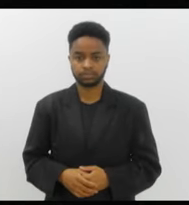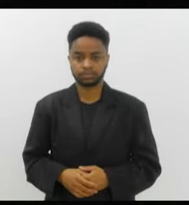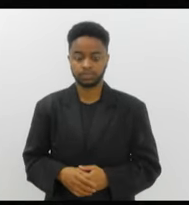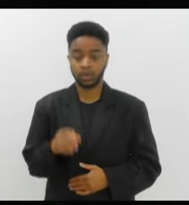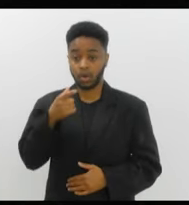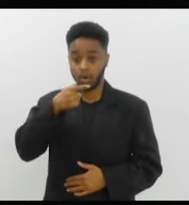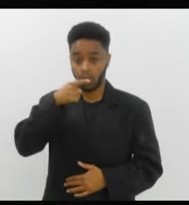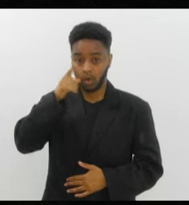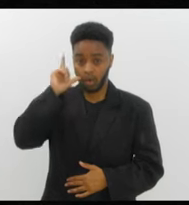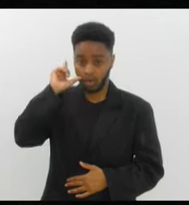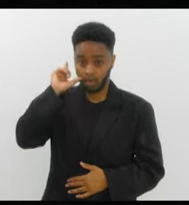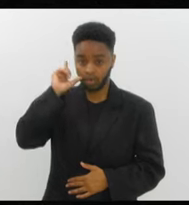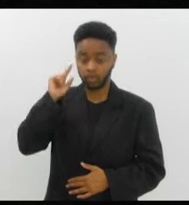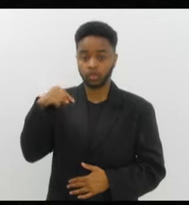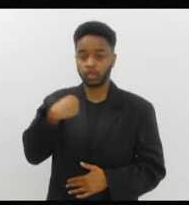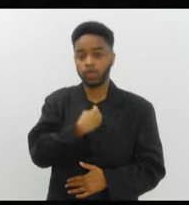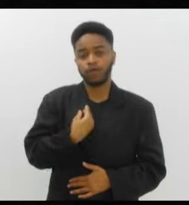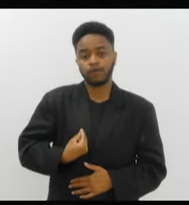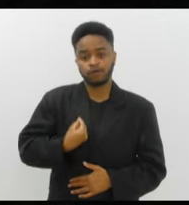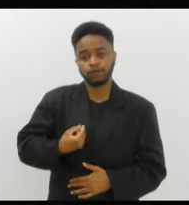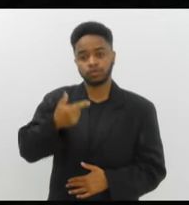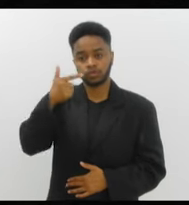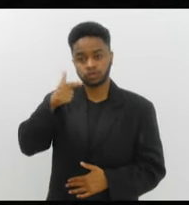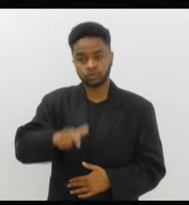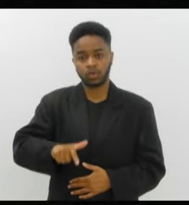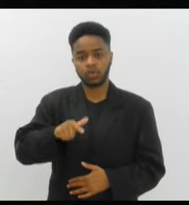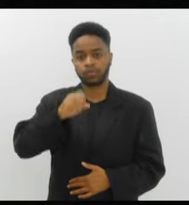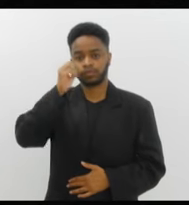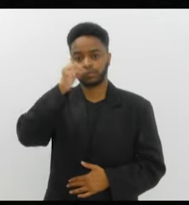Ontem vivemos mais um escárnio